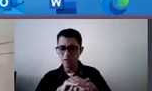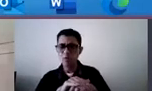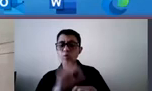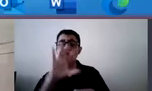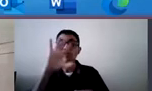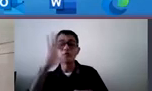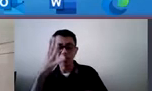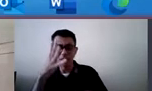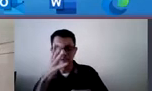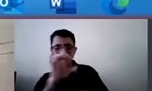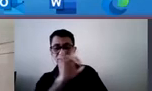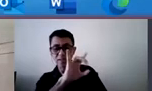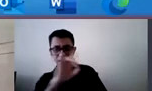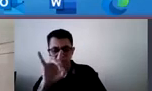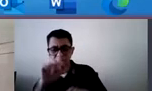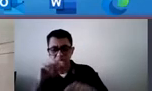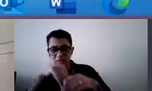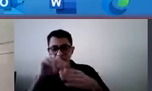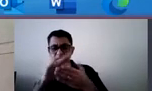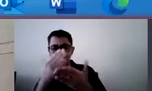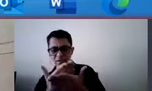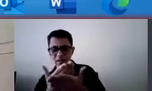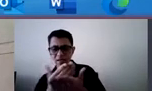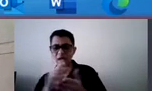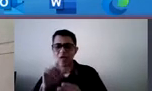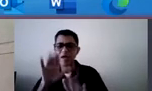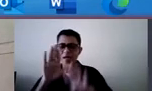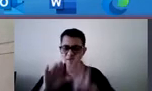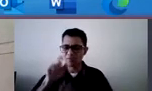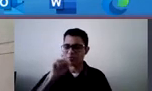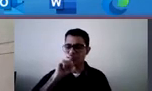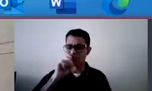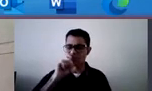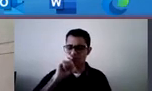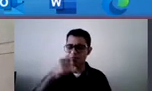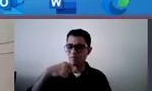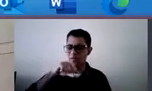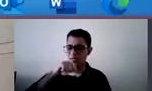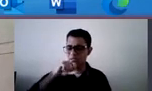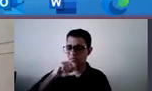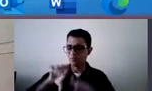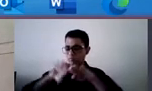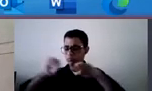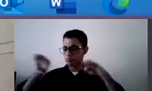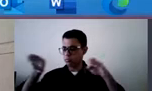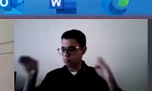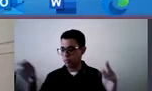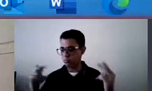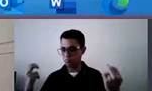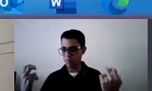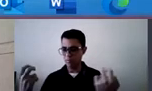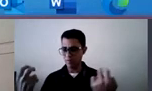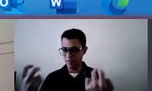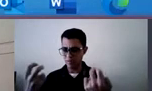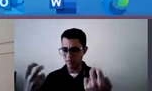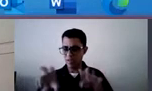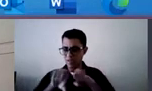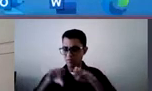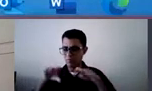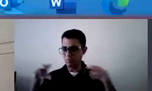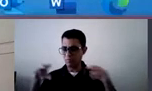e emoções de cada um. Às vezes, os pais, tem muitos que até sentam, muitos não, alguns, né,